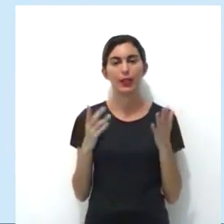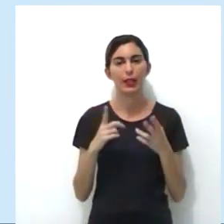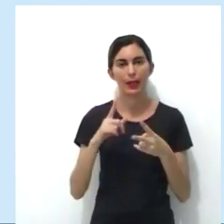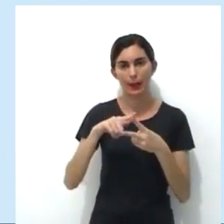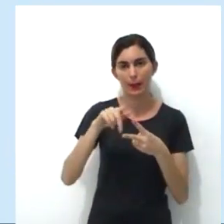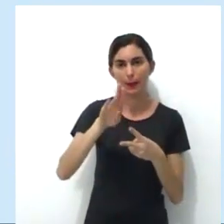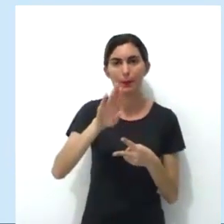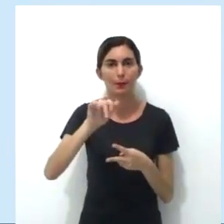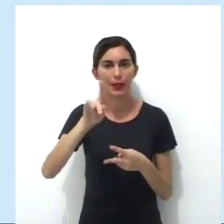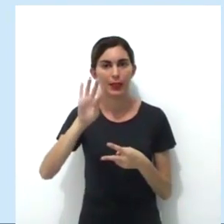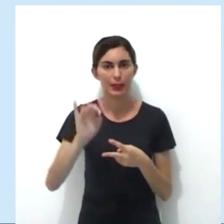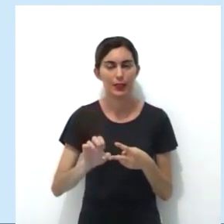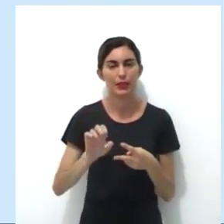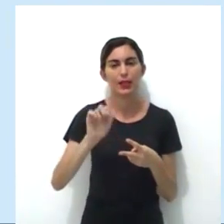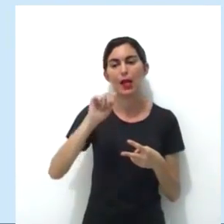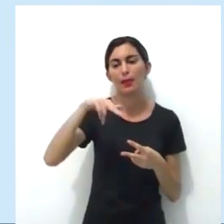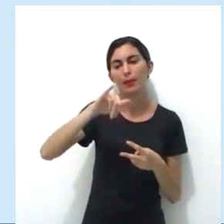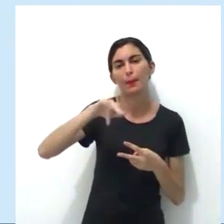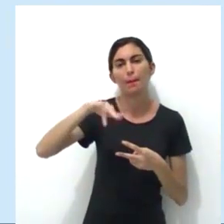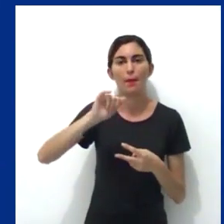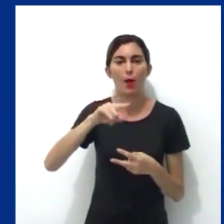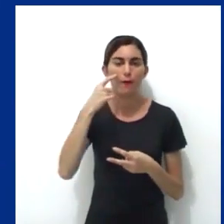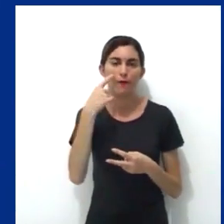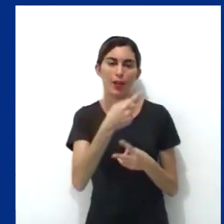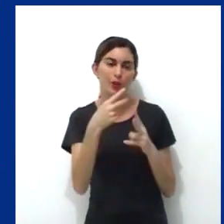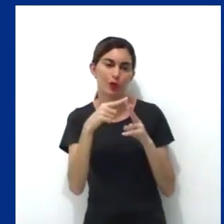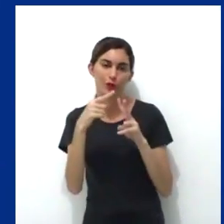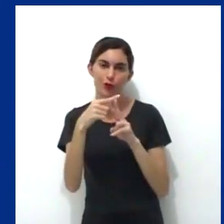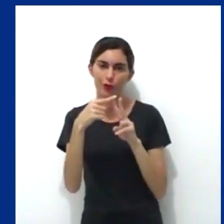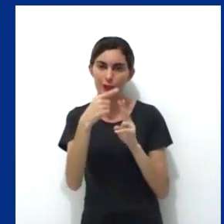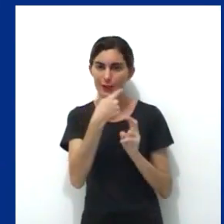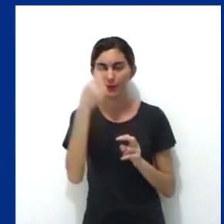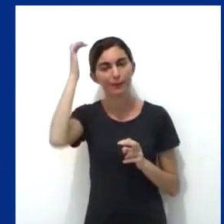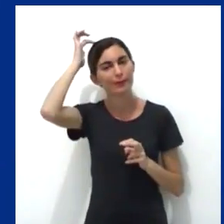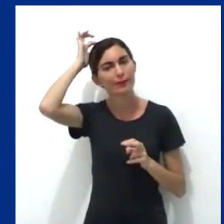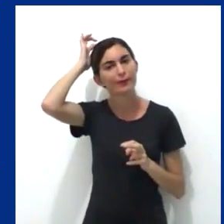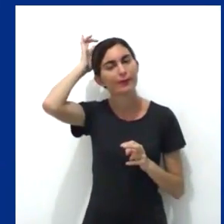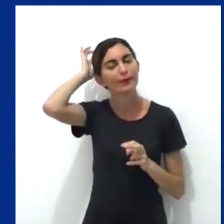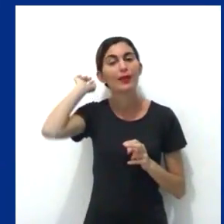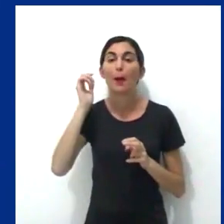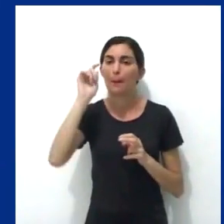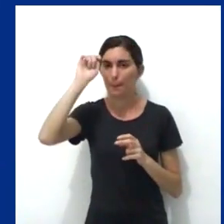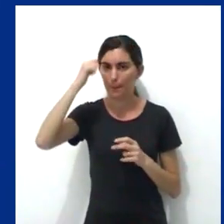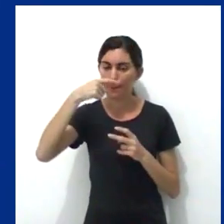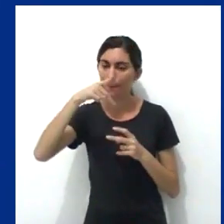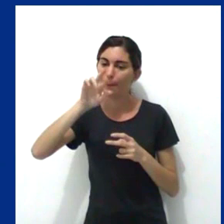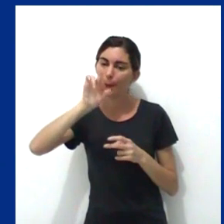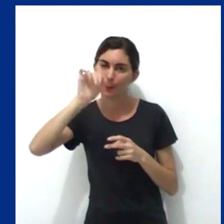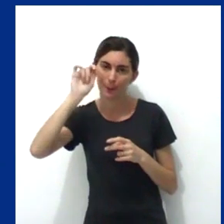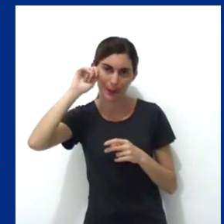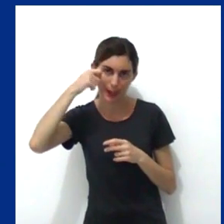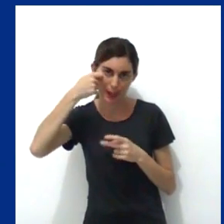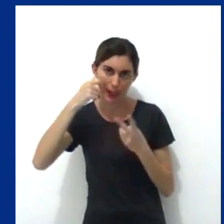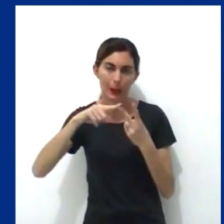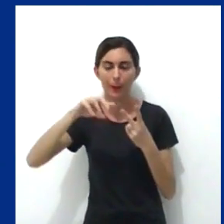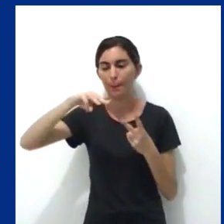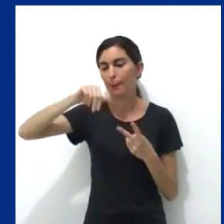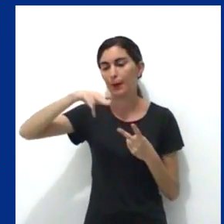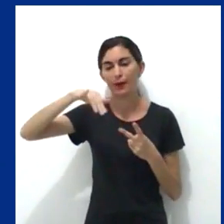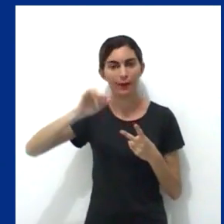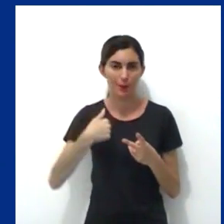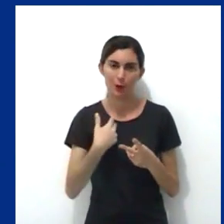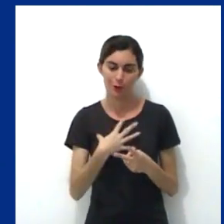ao final, ao momento final da nossa aula, onde eu trouxe para vocês duas convidadas que têm uma